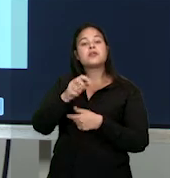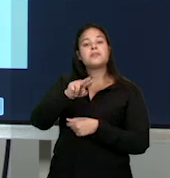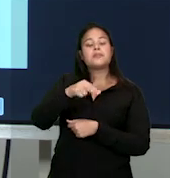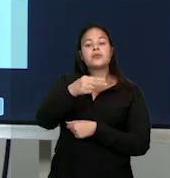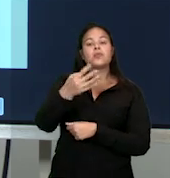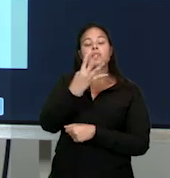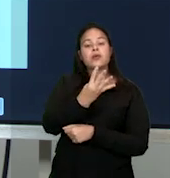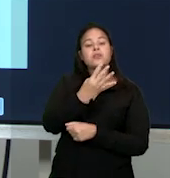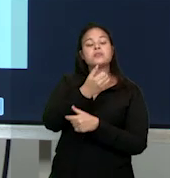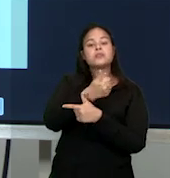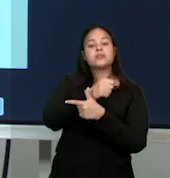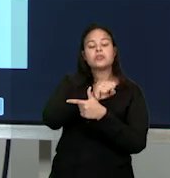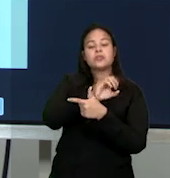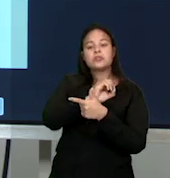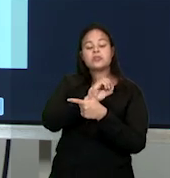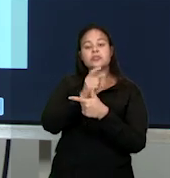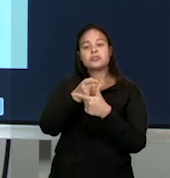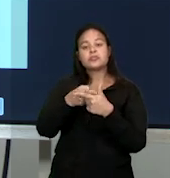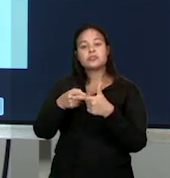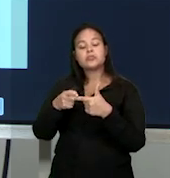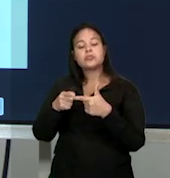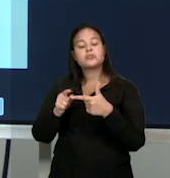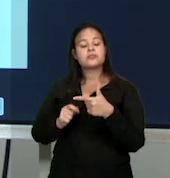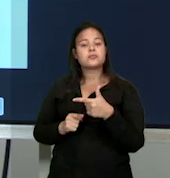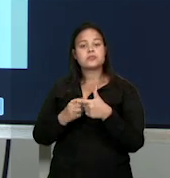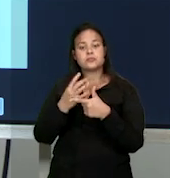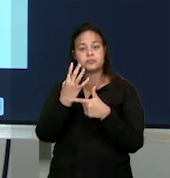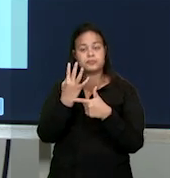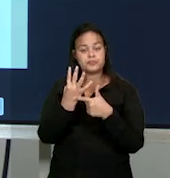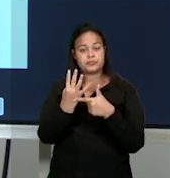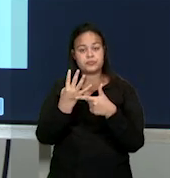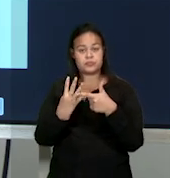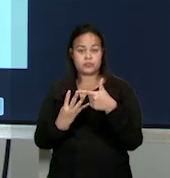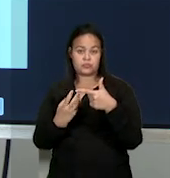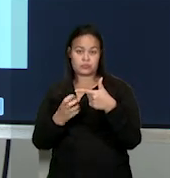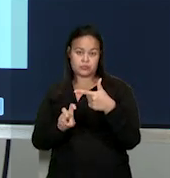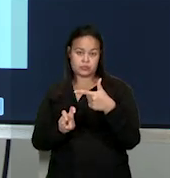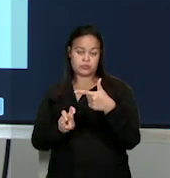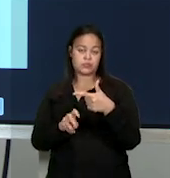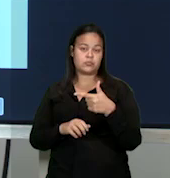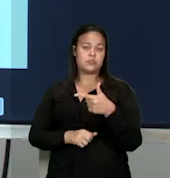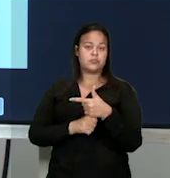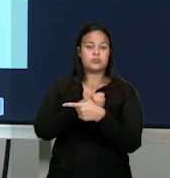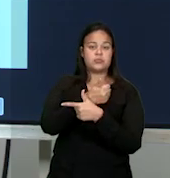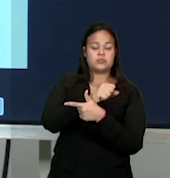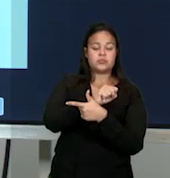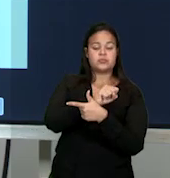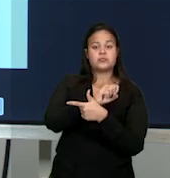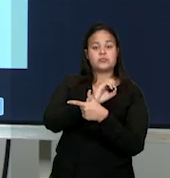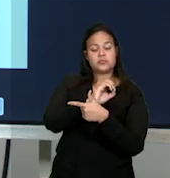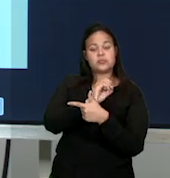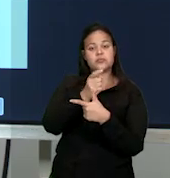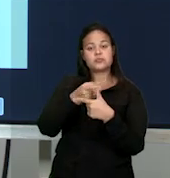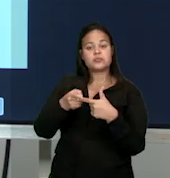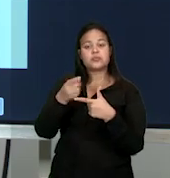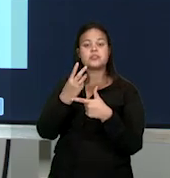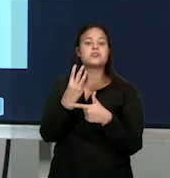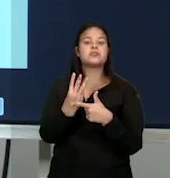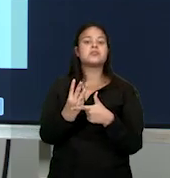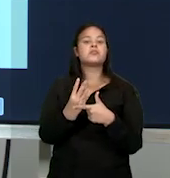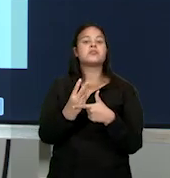que é 180 dividido por 4, vai dar 45. 180 dividido por 3 vai